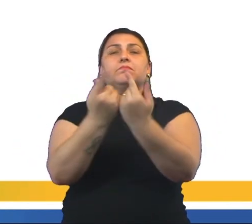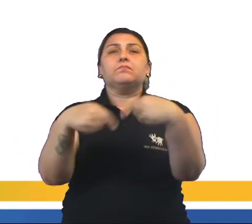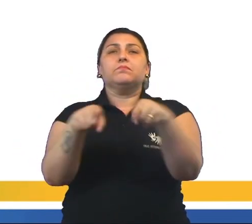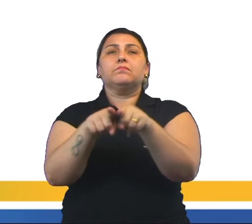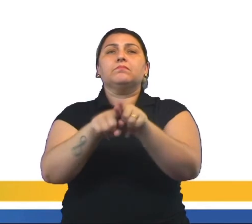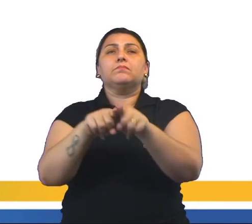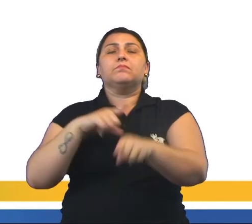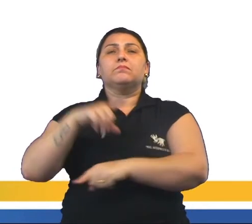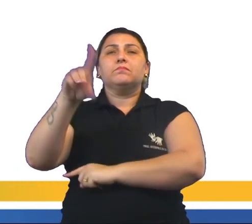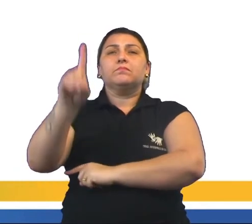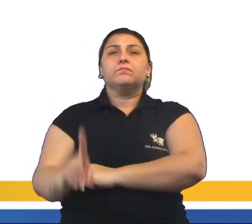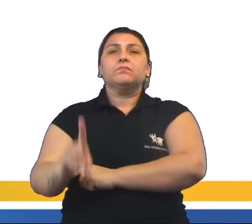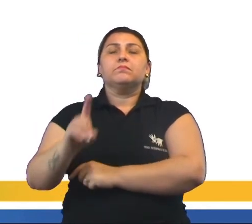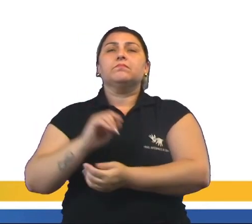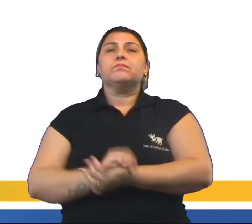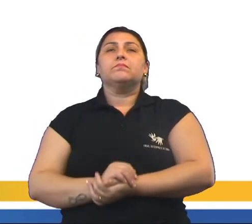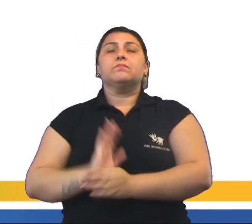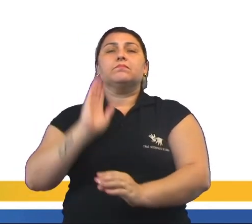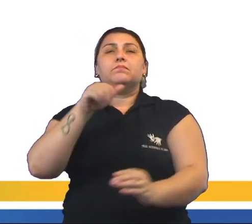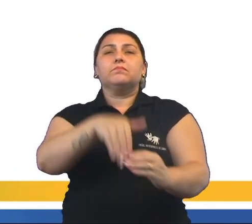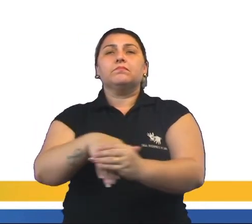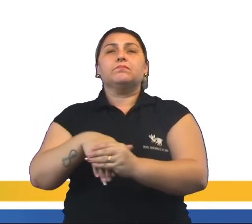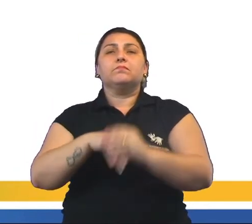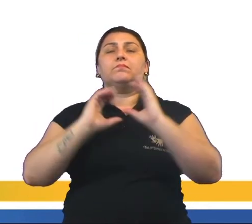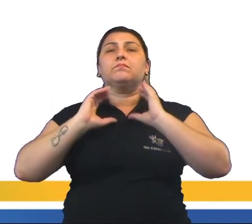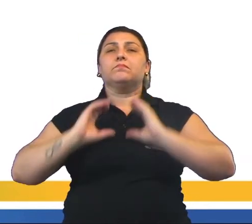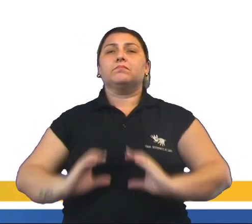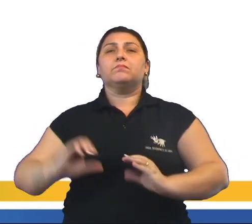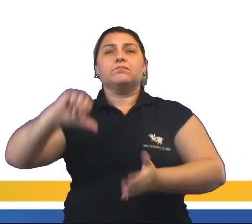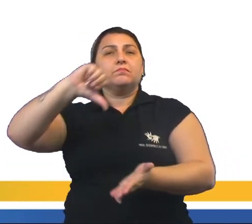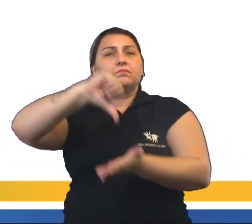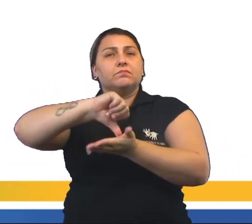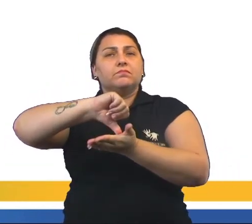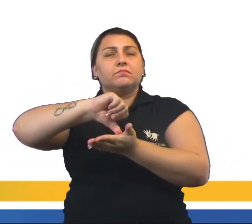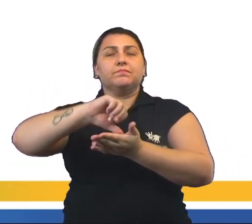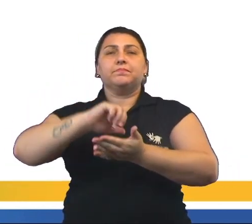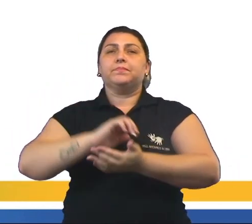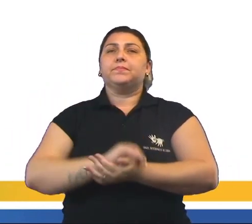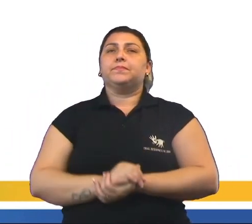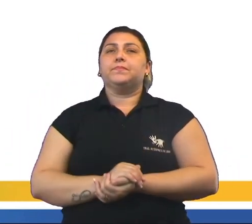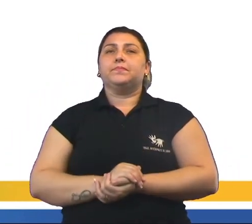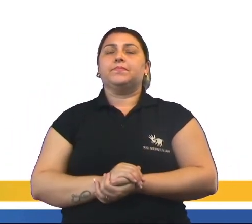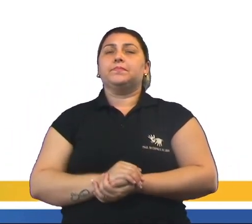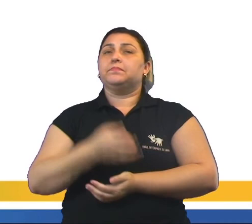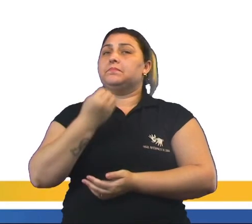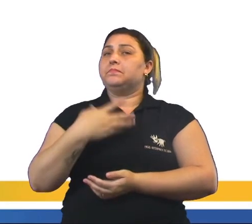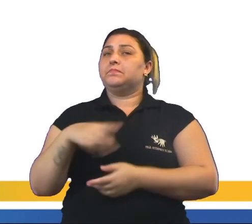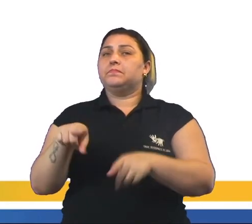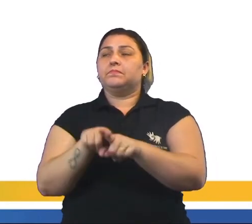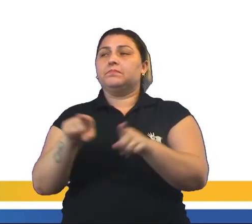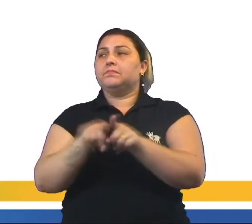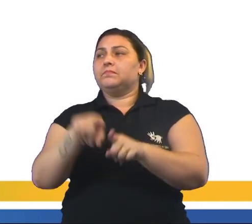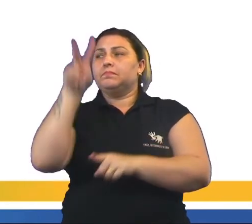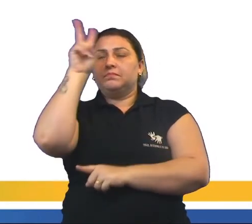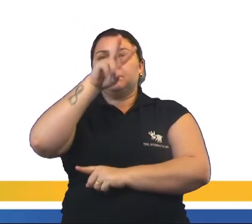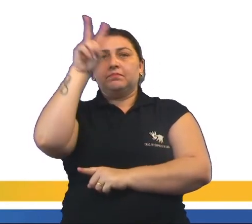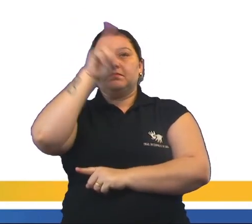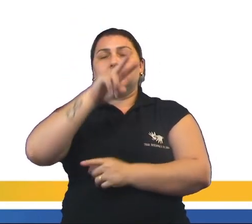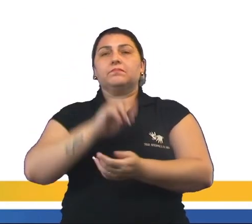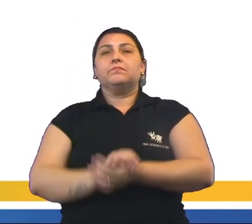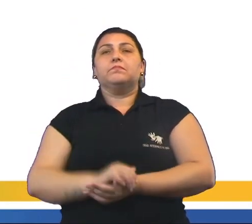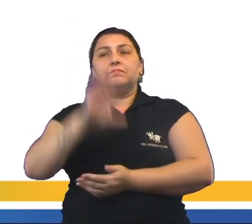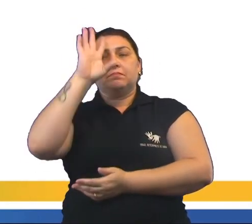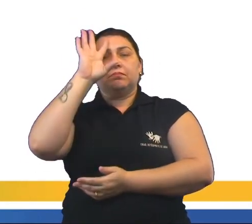tinha o direito de votos dos cidadãos atenienses. E é bom dizer, né, que